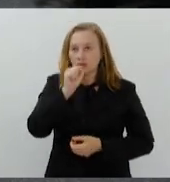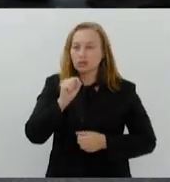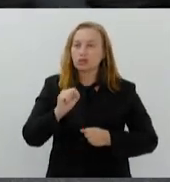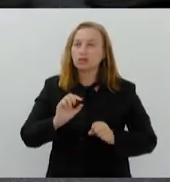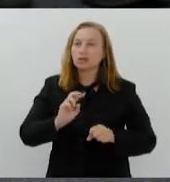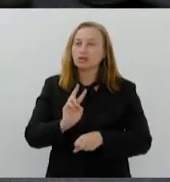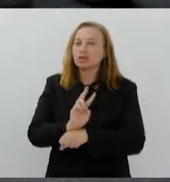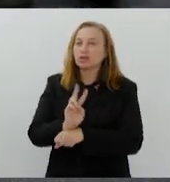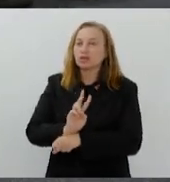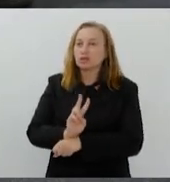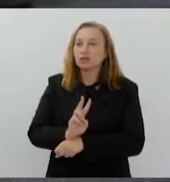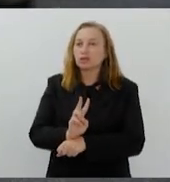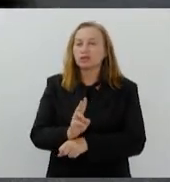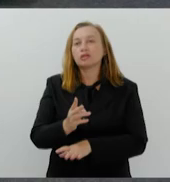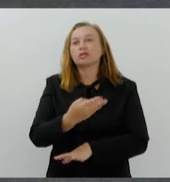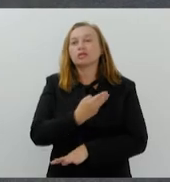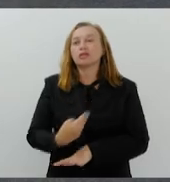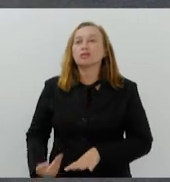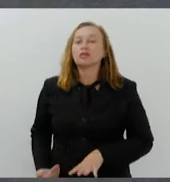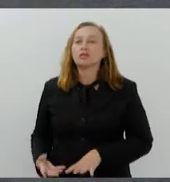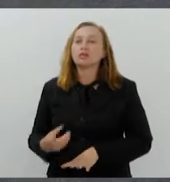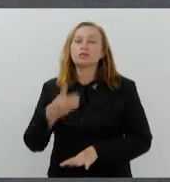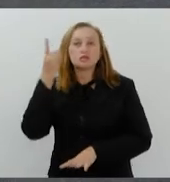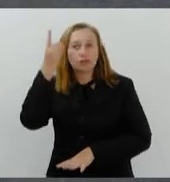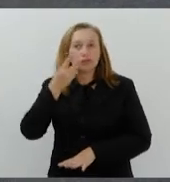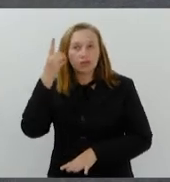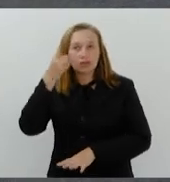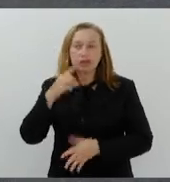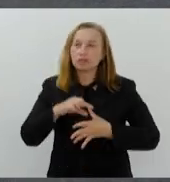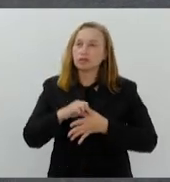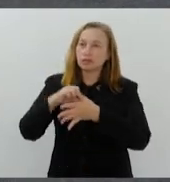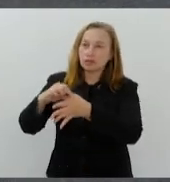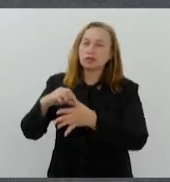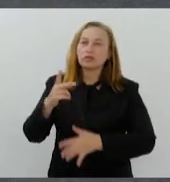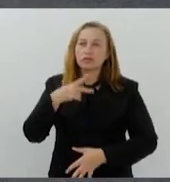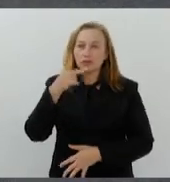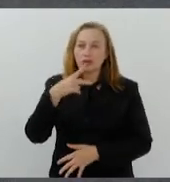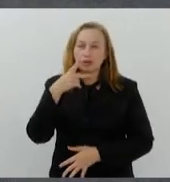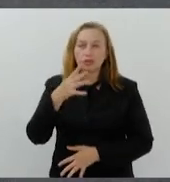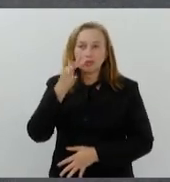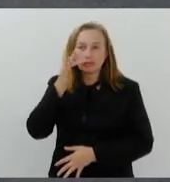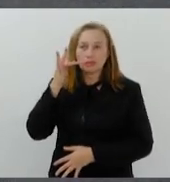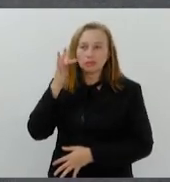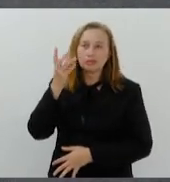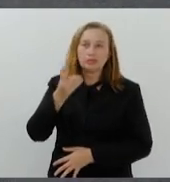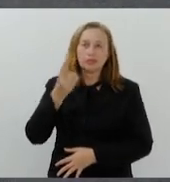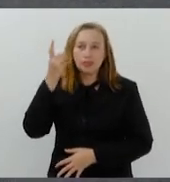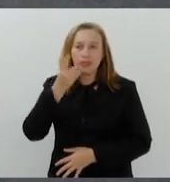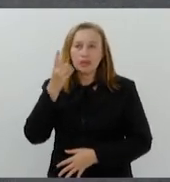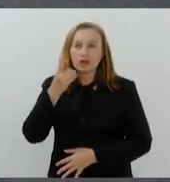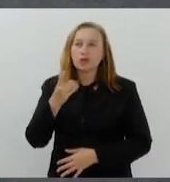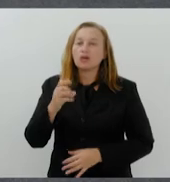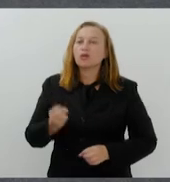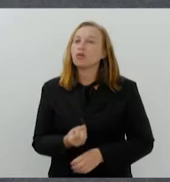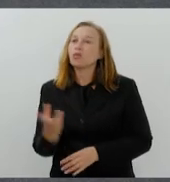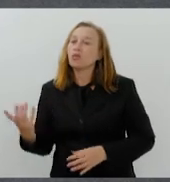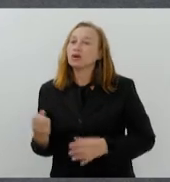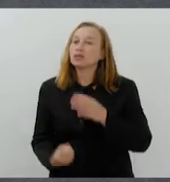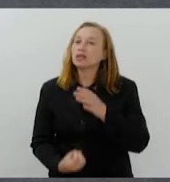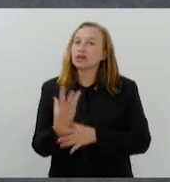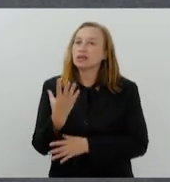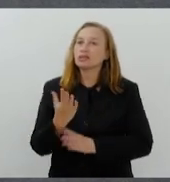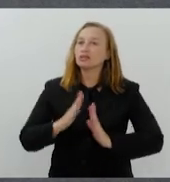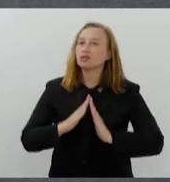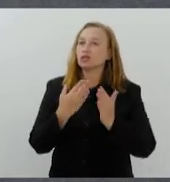pública. Nosso deputado líder falou na semana passada, Flávio Serafini, o quanto que a criação de colégios